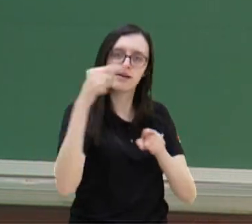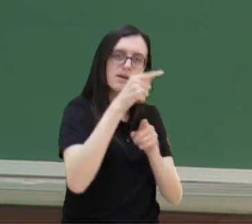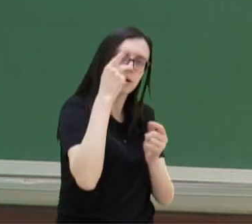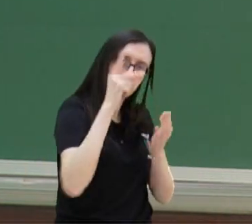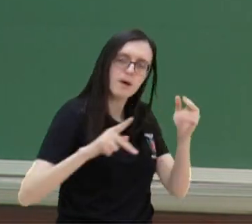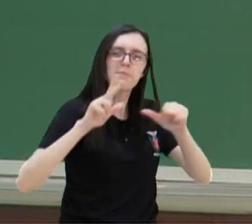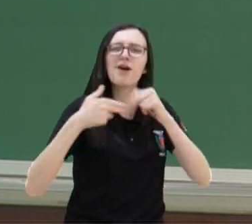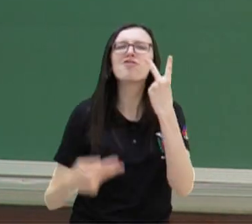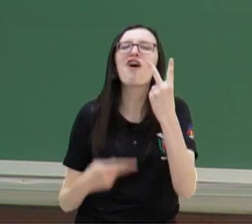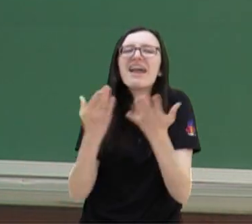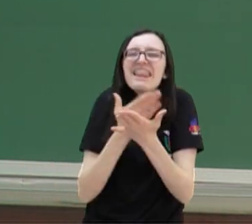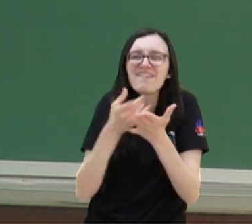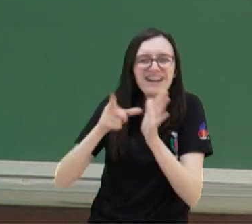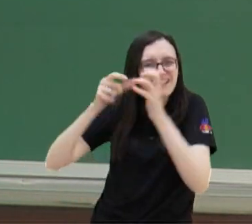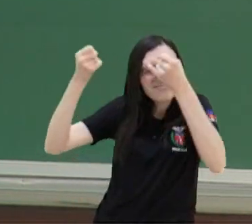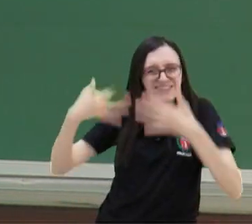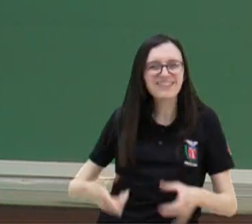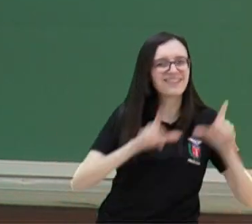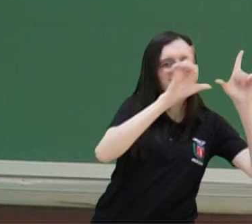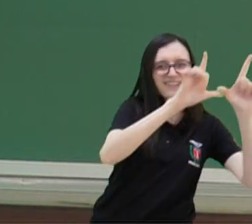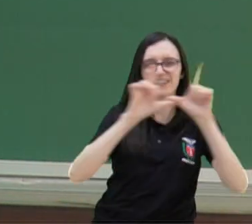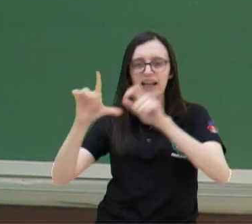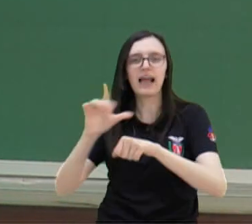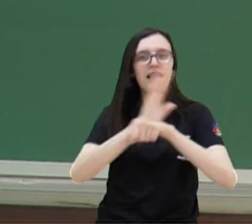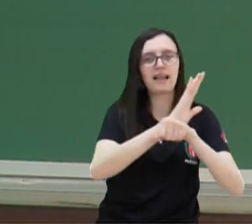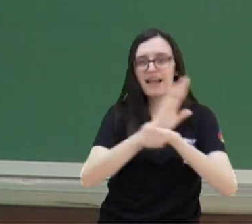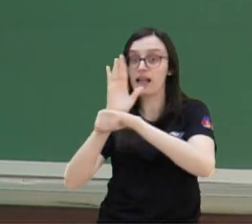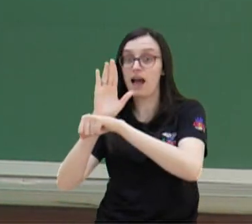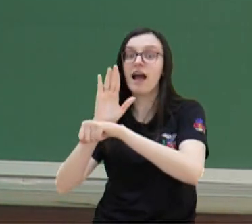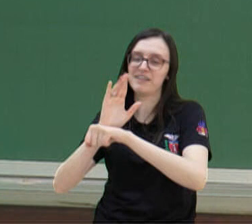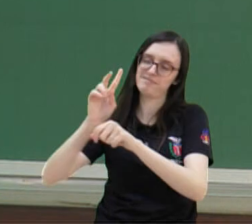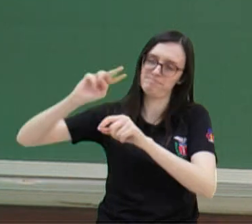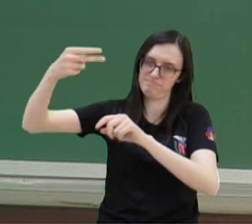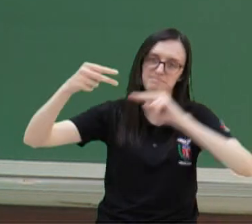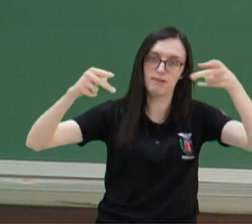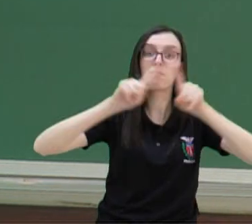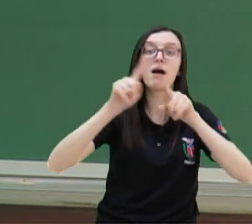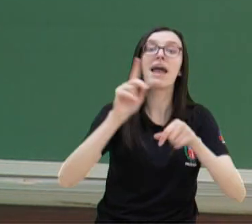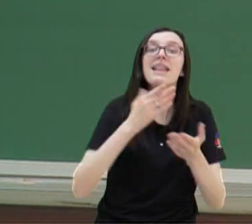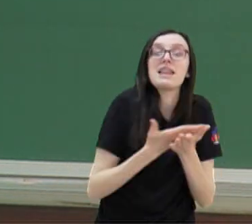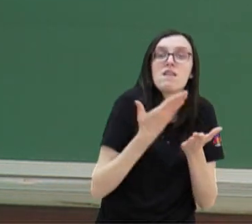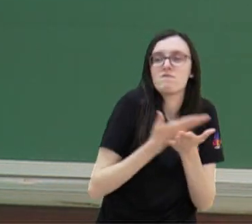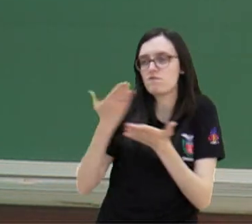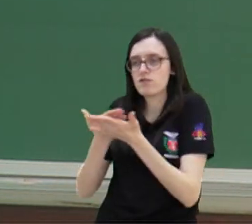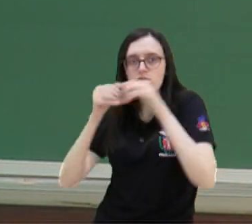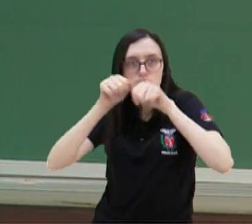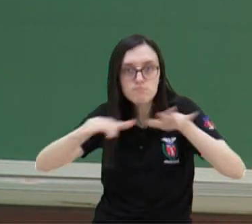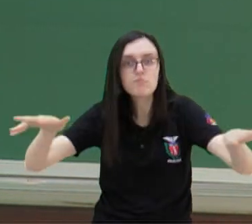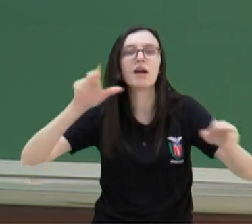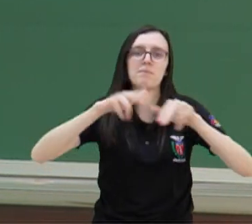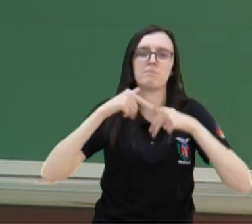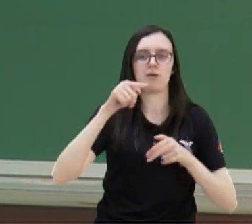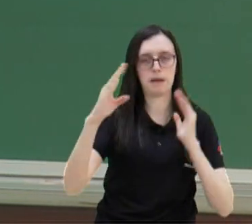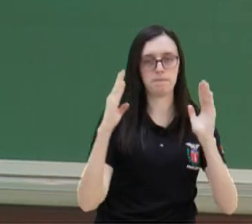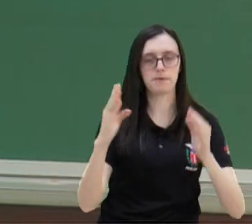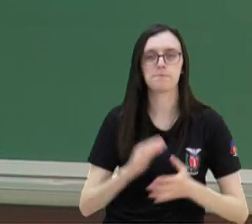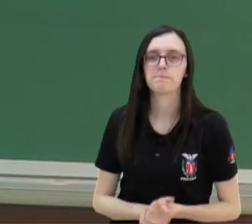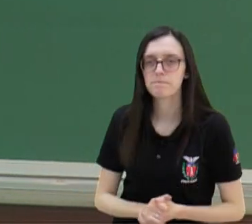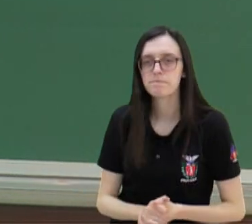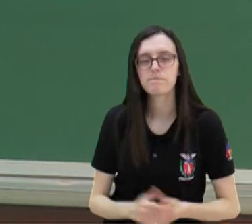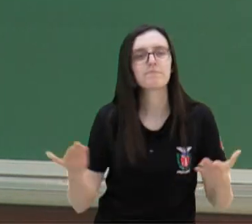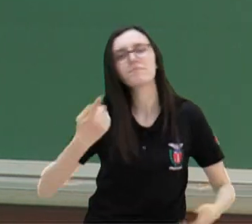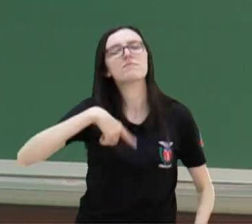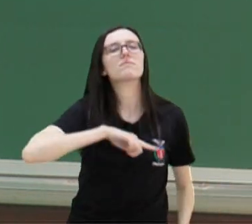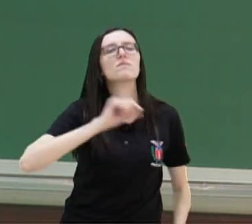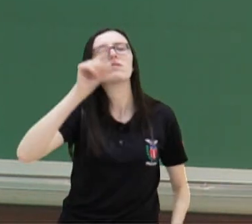daqueles 2 livros que ele escreveu e que nos dão referência de como era o comportamento. Por isso que o período recebe este nome, ok? Vamos